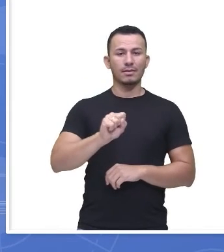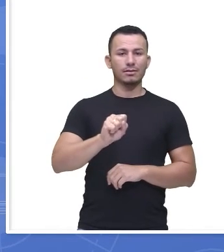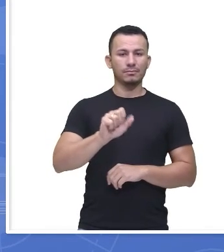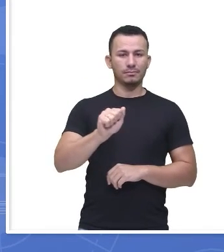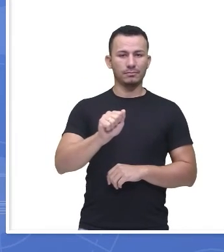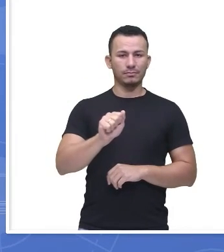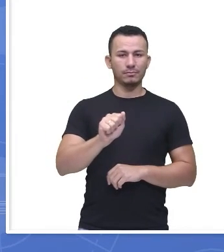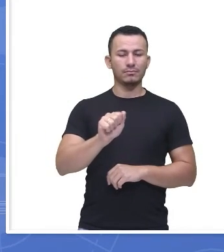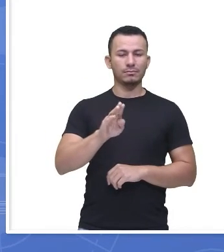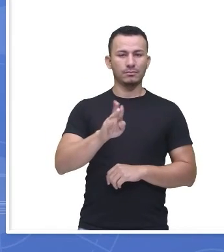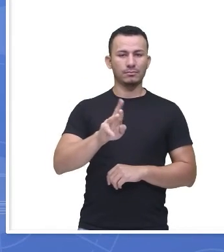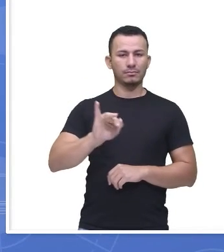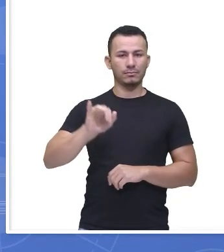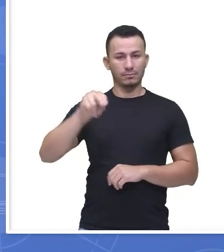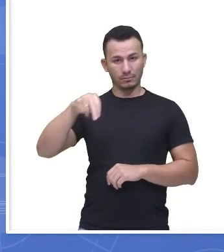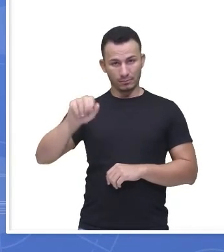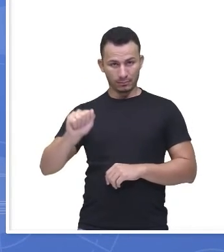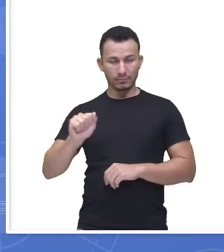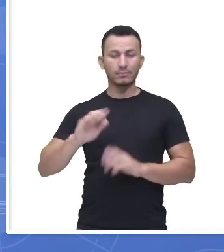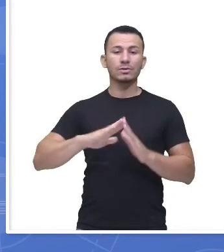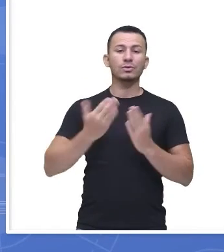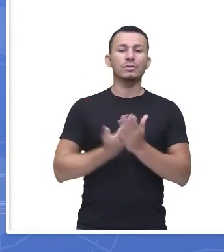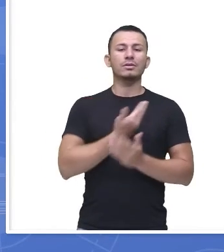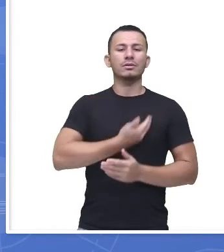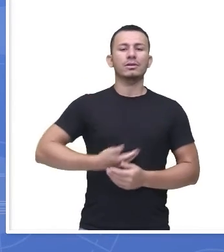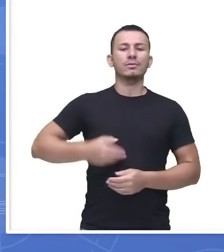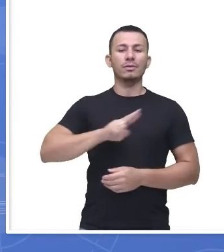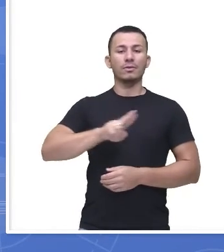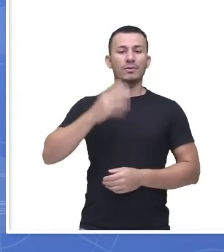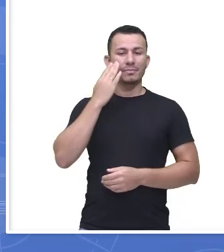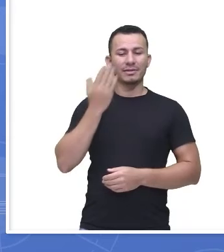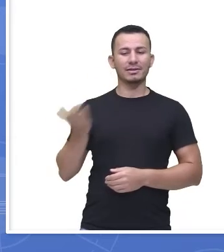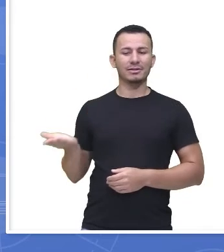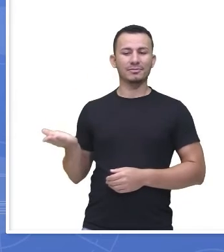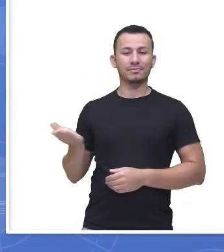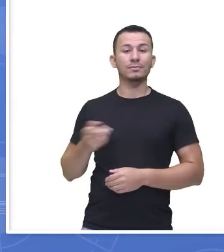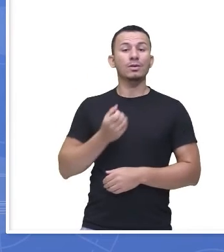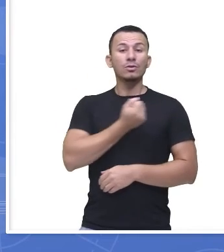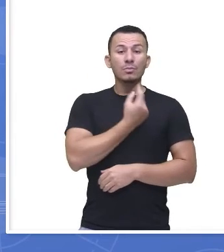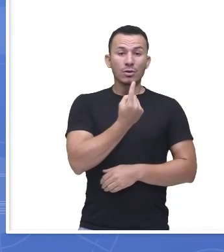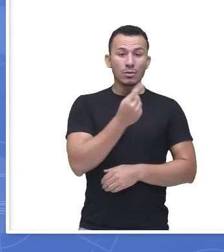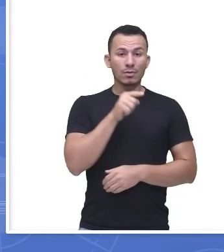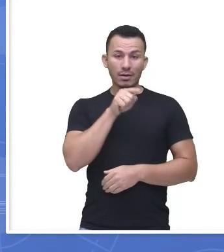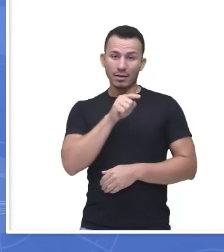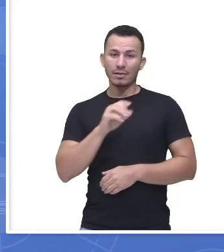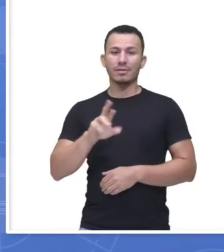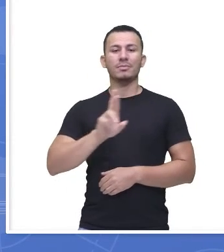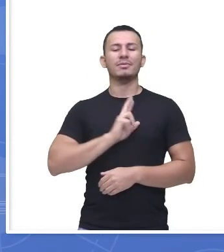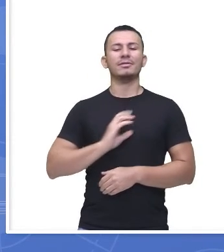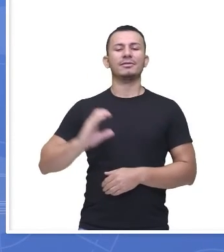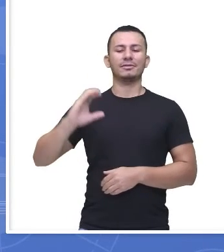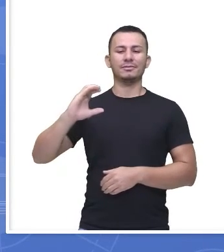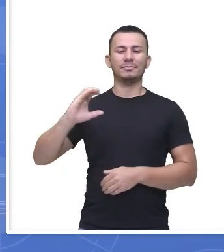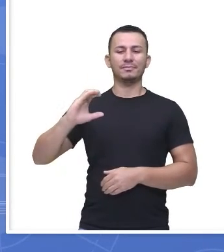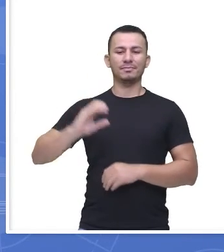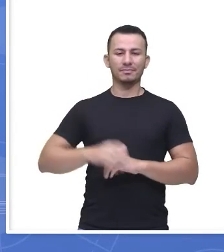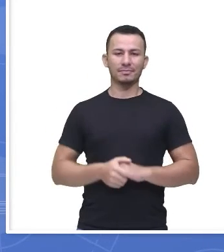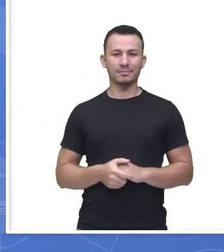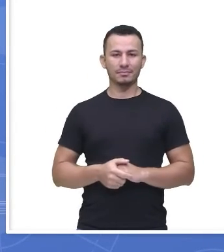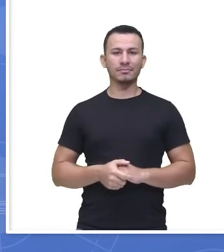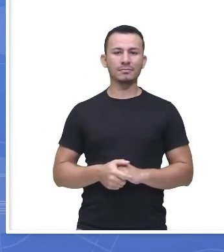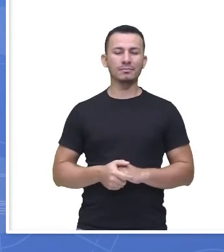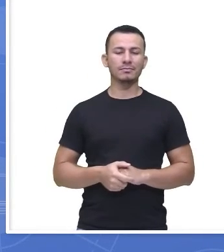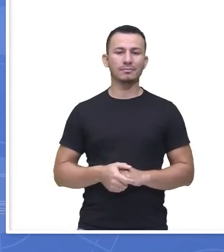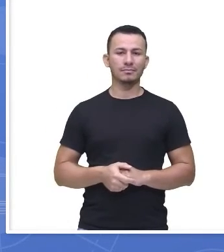da Escola Estadual Raimundo Gomes Nogueira, marcou a questão 1, marcou a letra C, tá certo? Muito